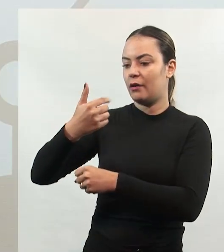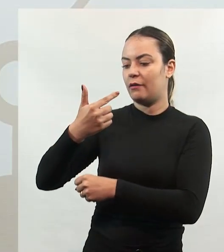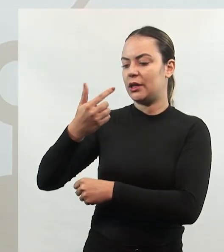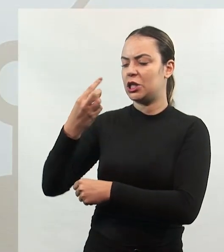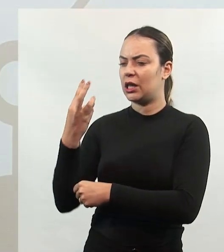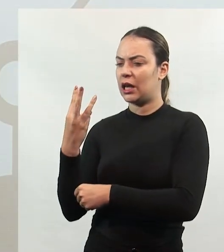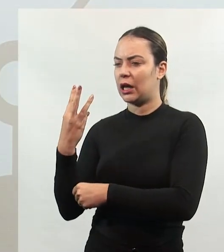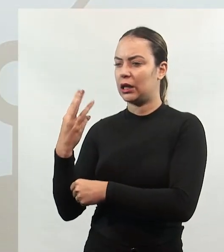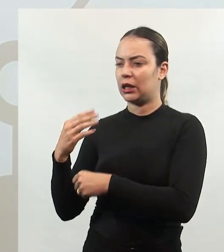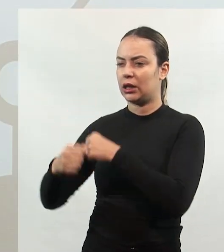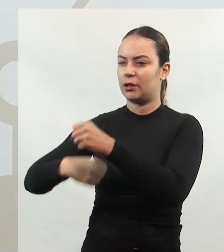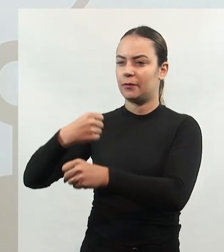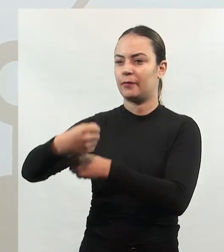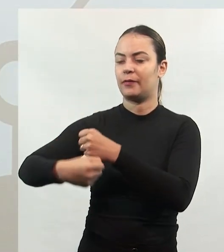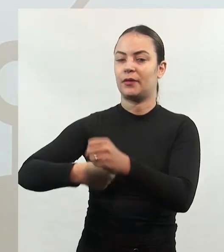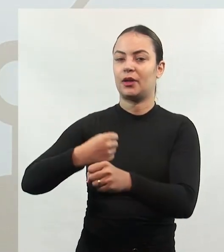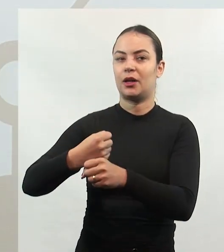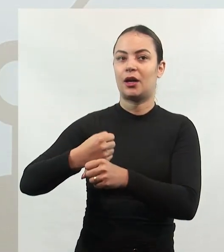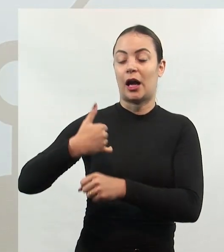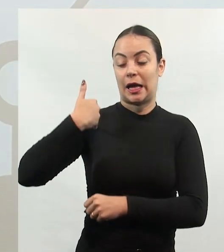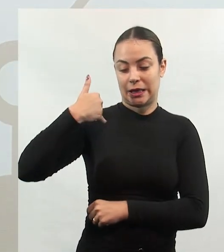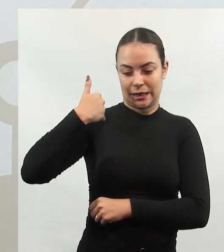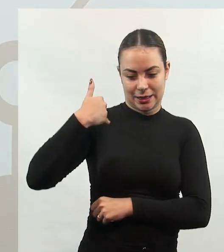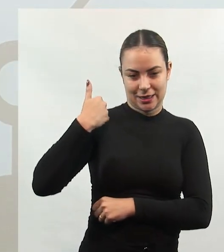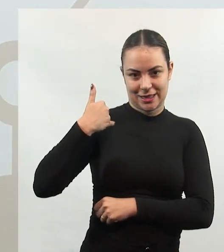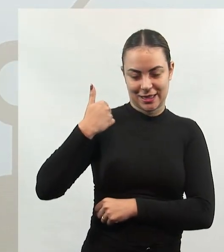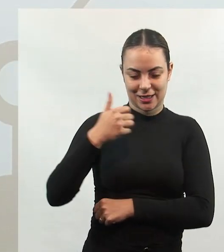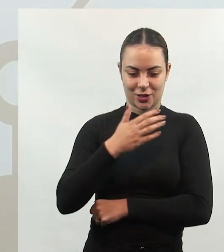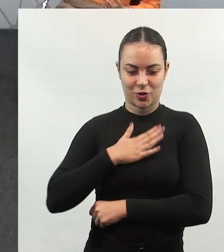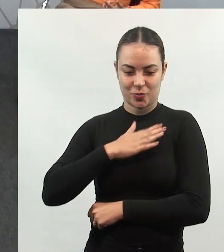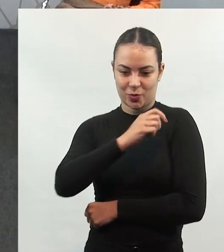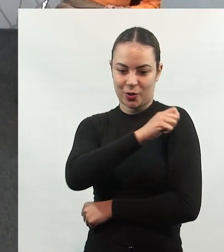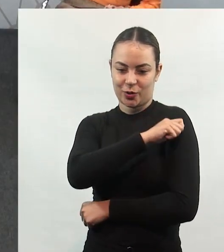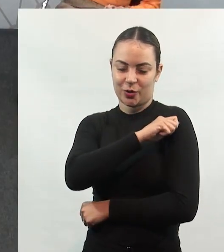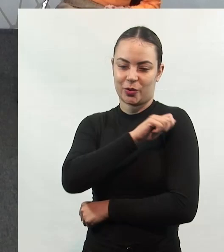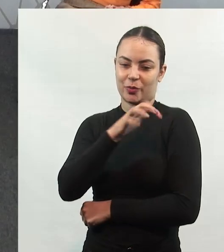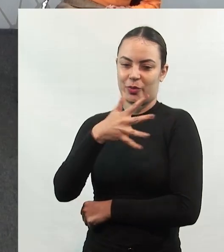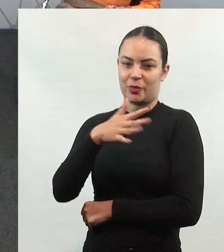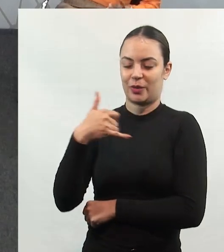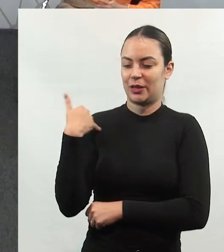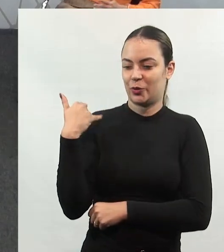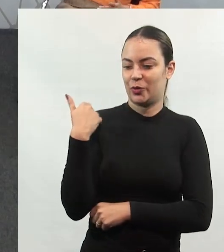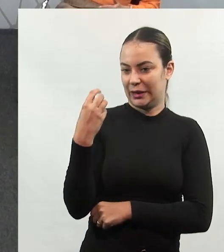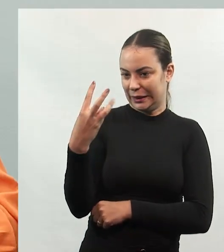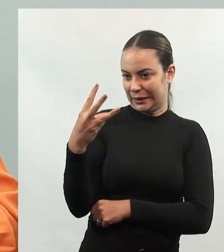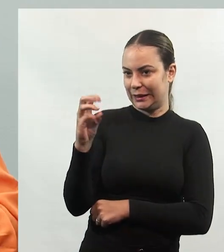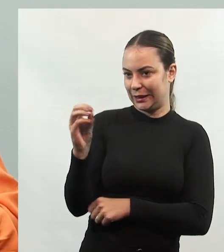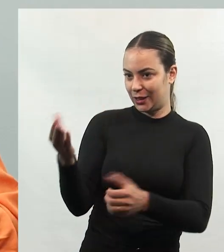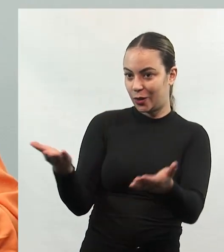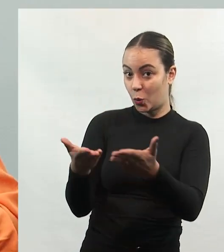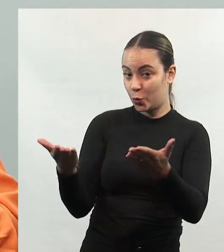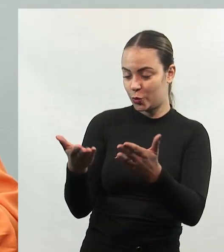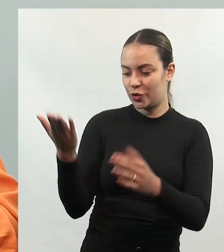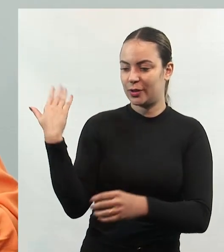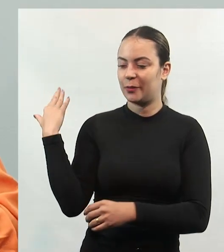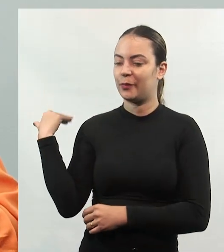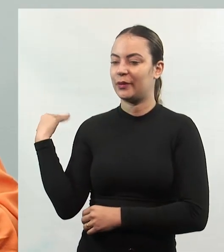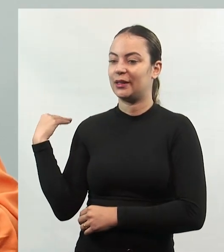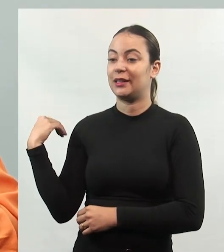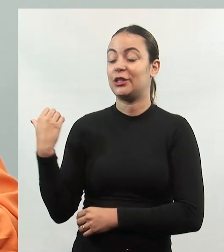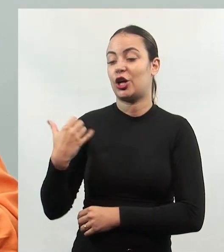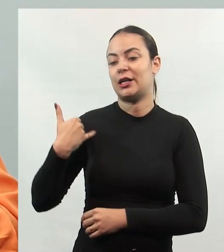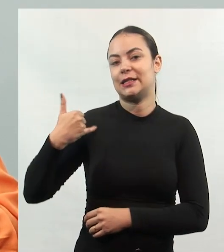postura bem adulta mesmo, para compreender, né? E os anos iniciais de trabalho, porque a gente já saía do magistério